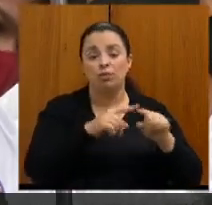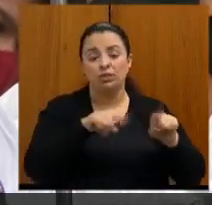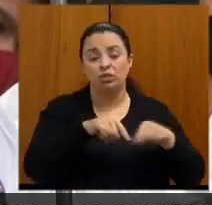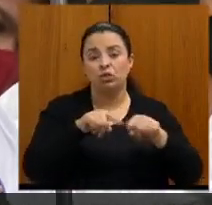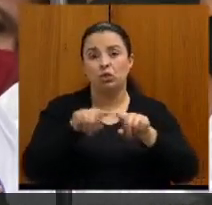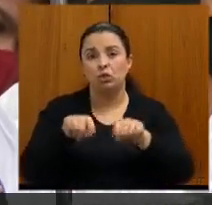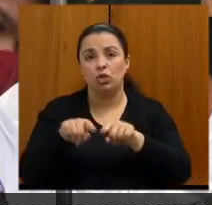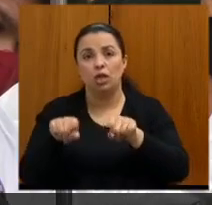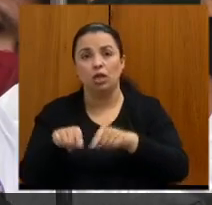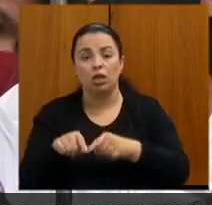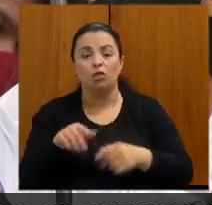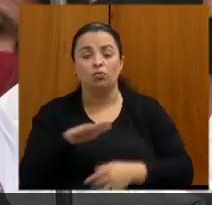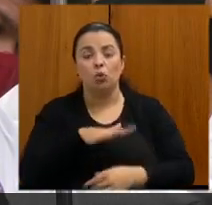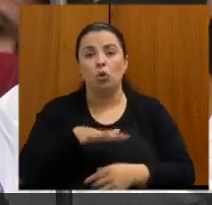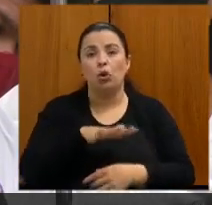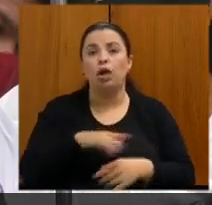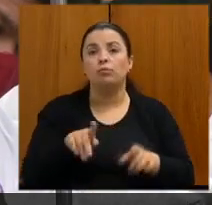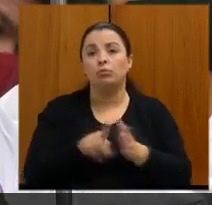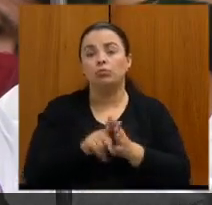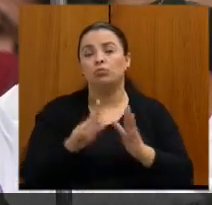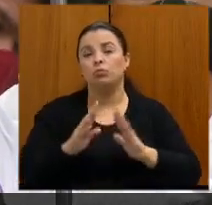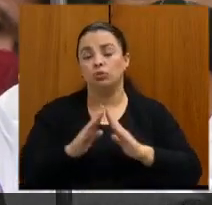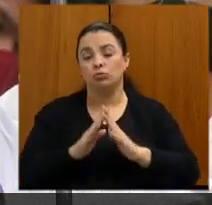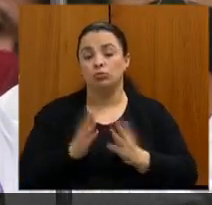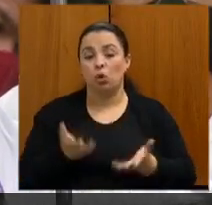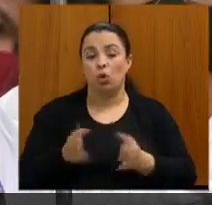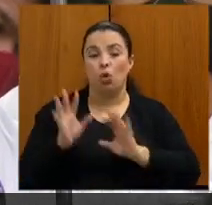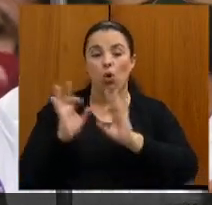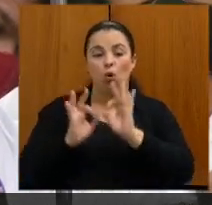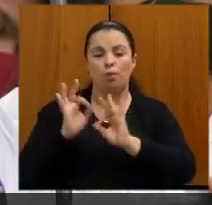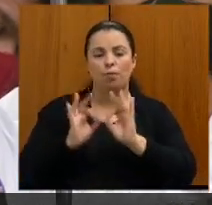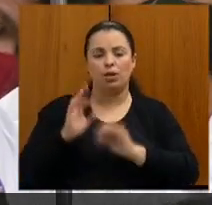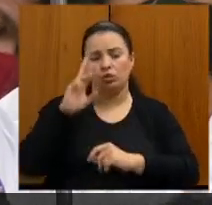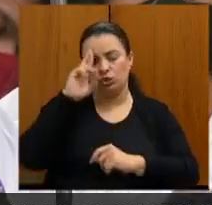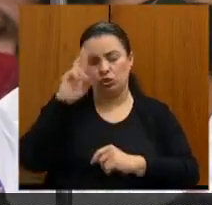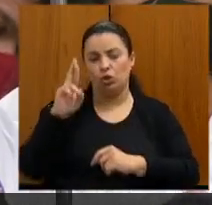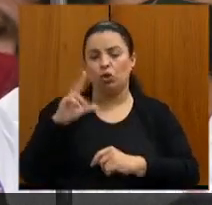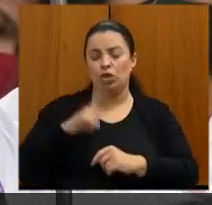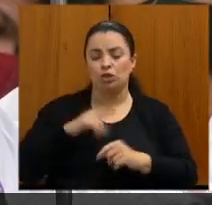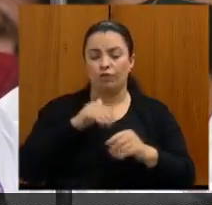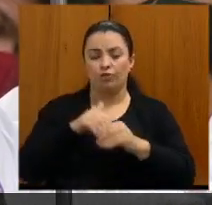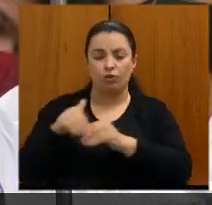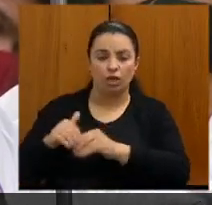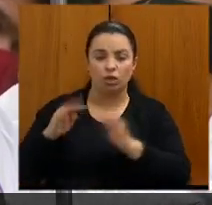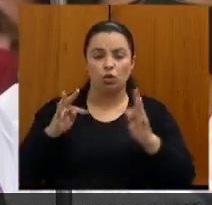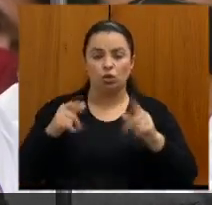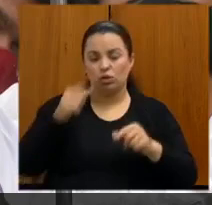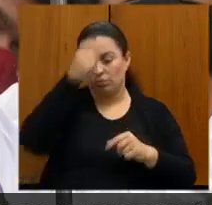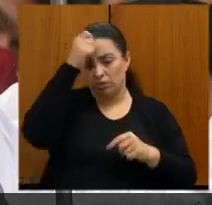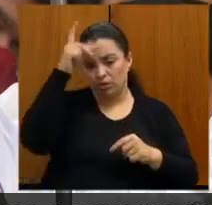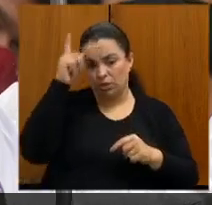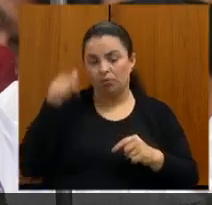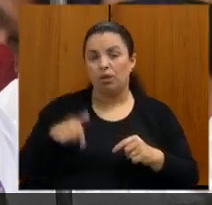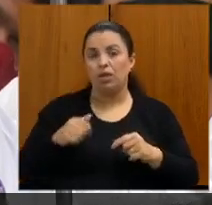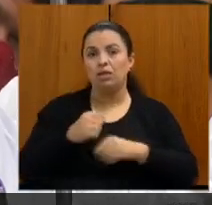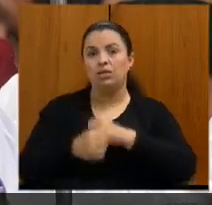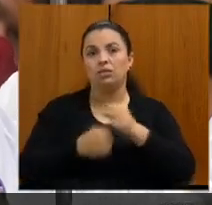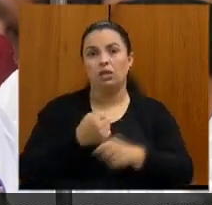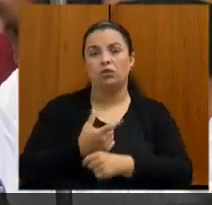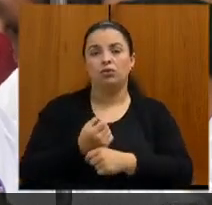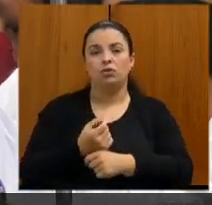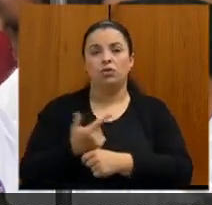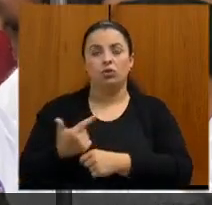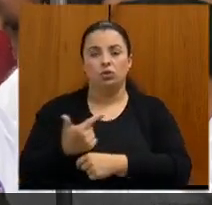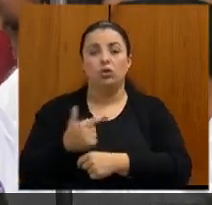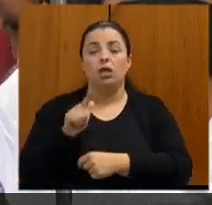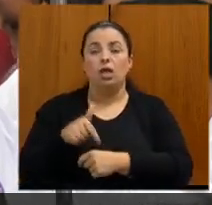né na zona de moradias porque o plano diretor está sendo votado em todos os municípios esse ano é ano de se realizar